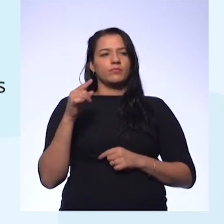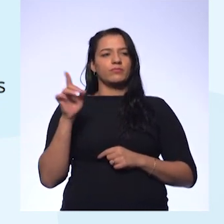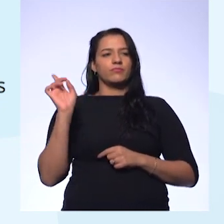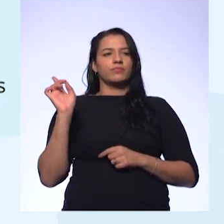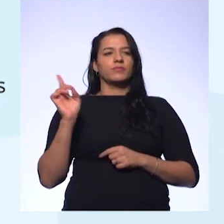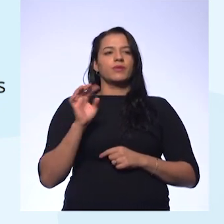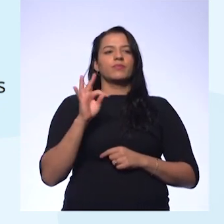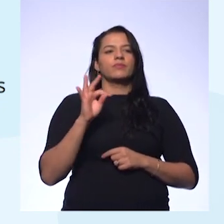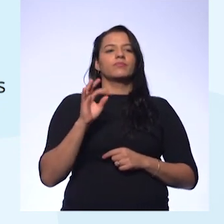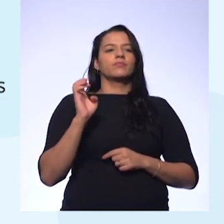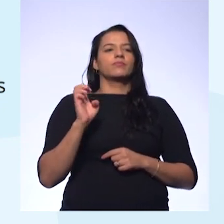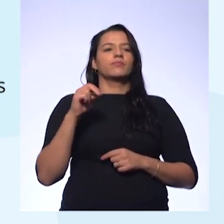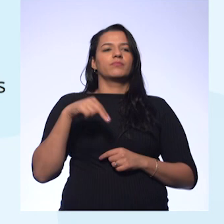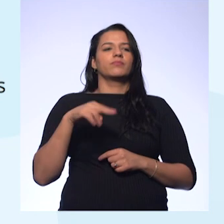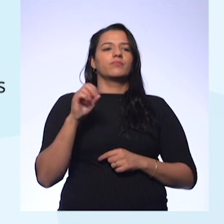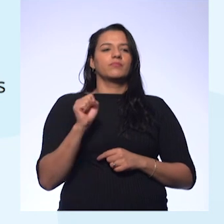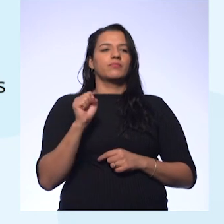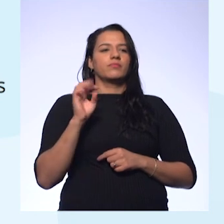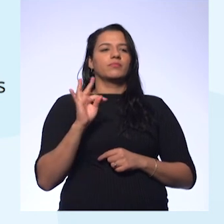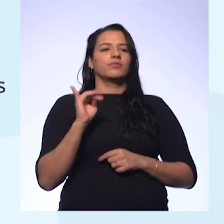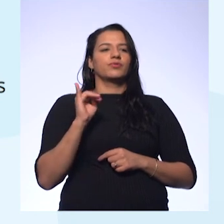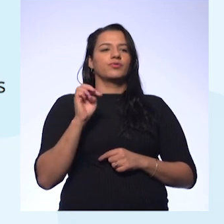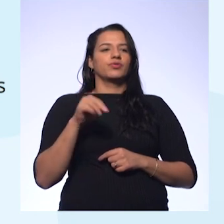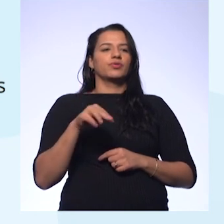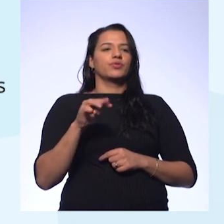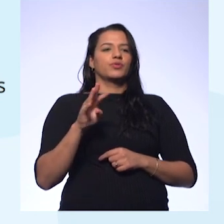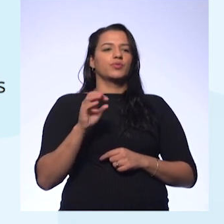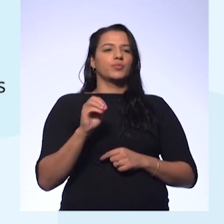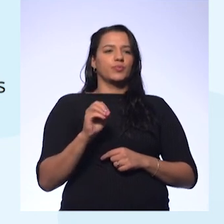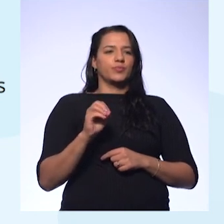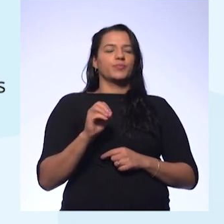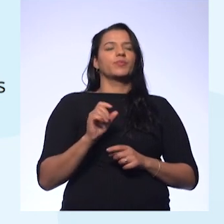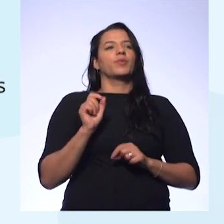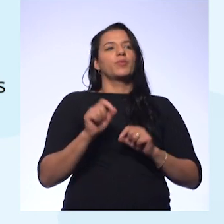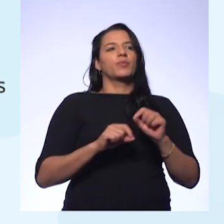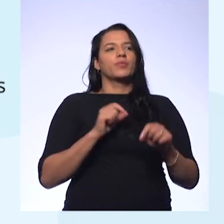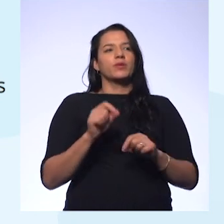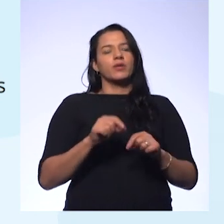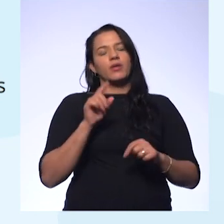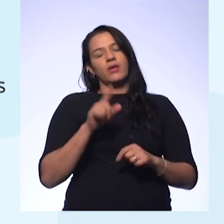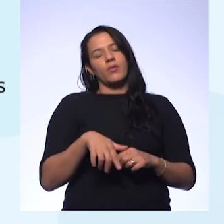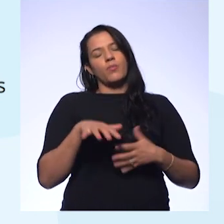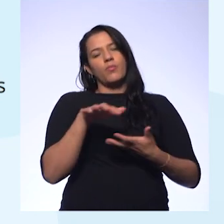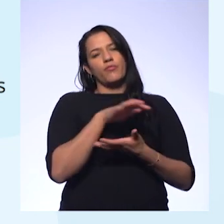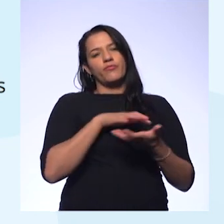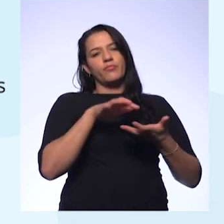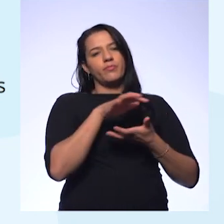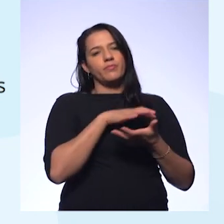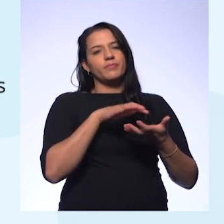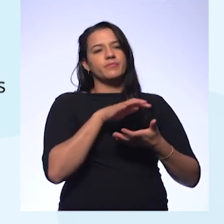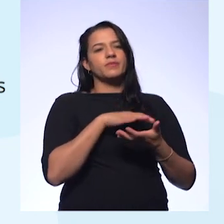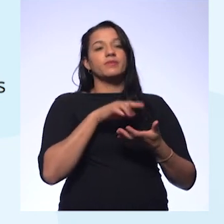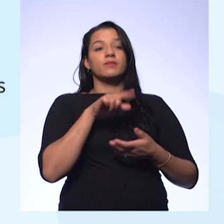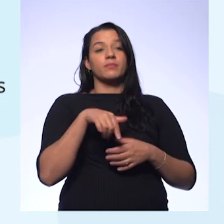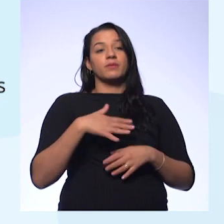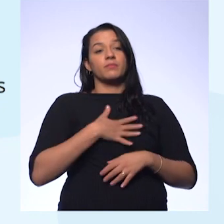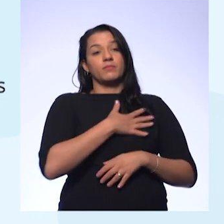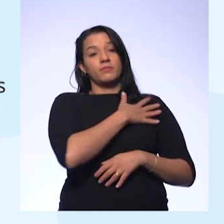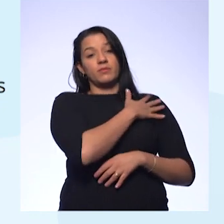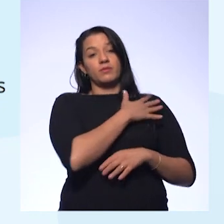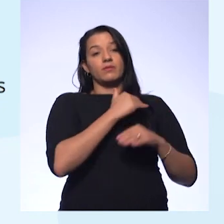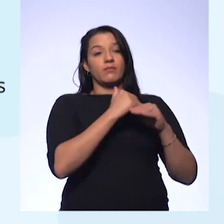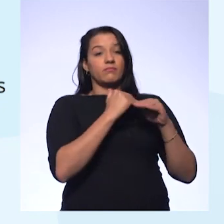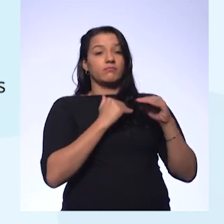aprofundar muito, porque é um tema que merece outra aula, né? Mas o tenentismo foram movimentos aí dos militares de baixa patente